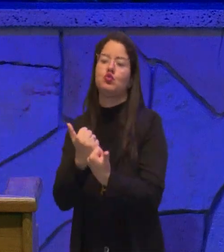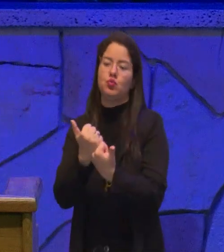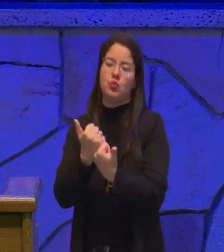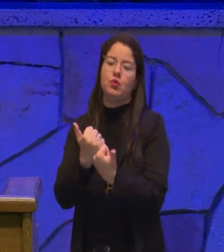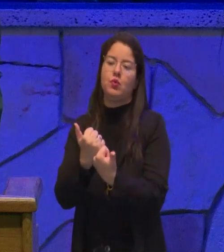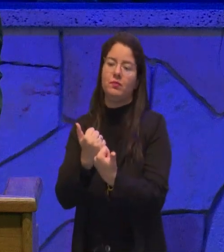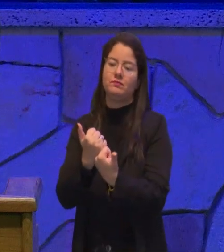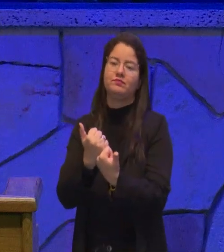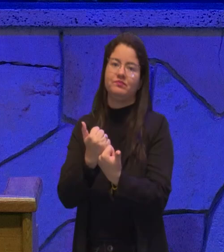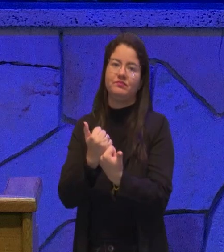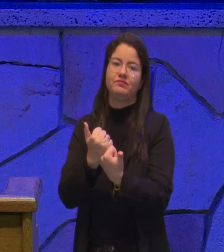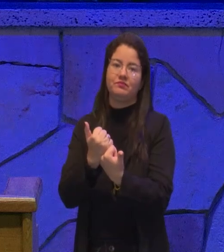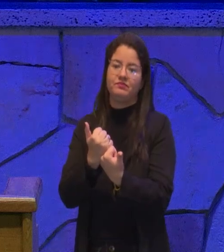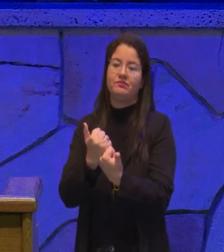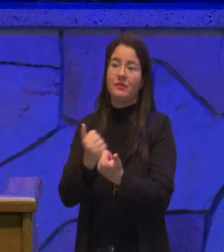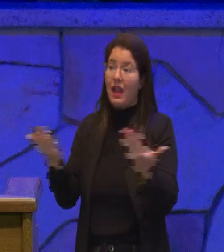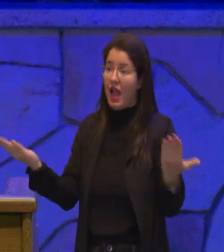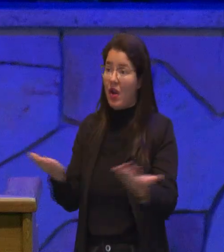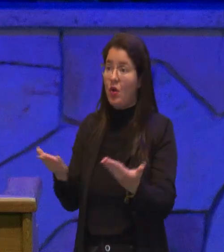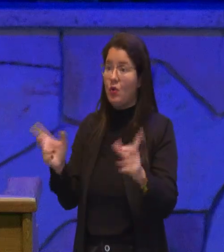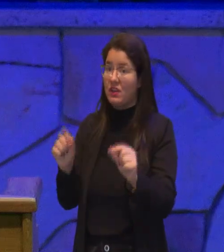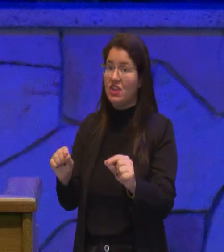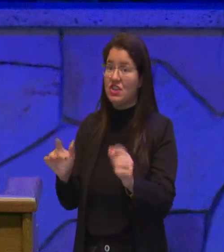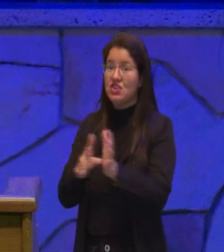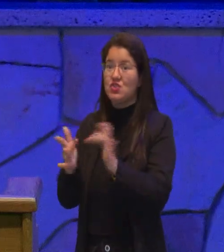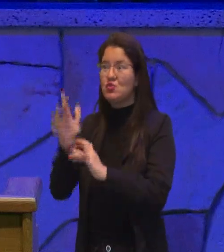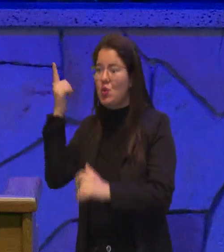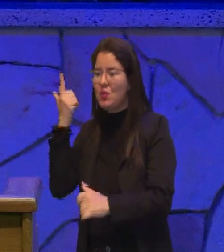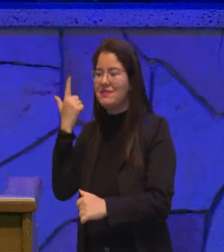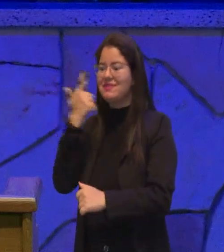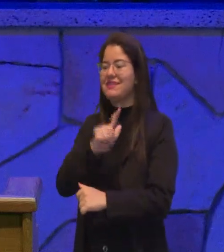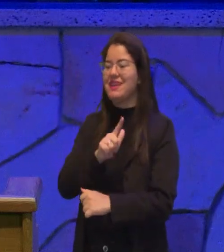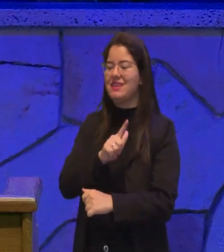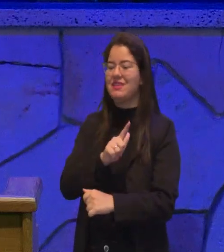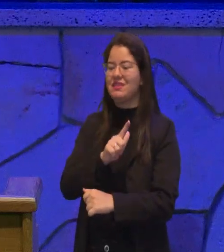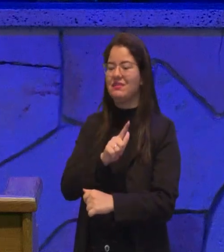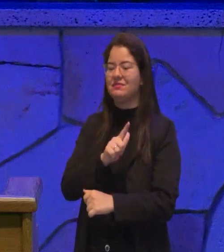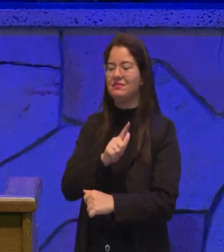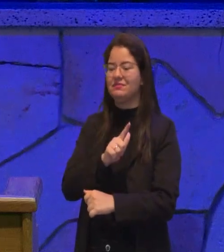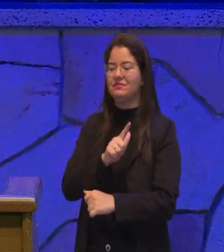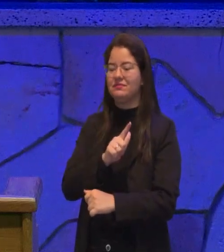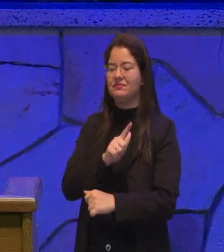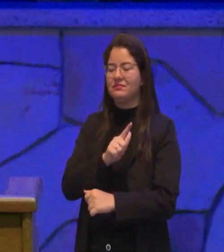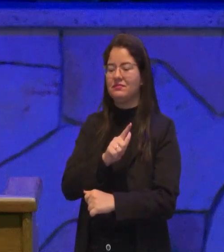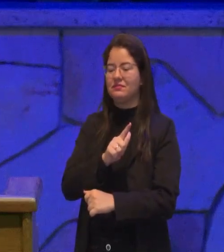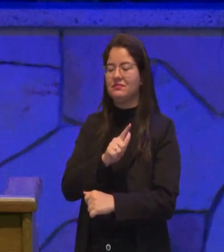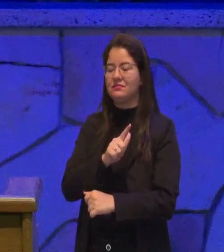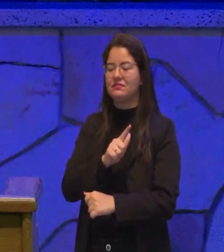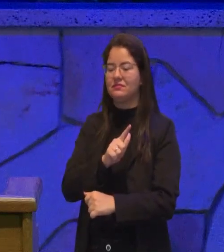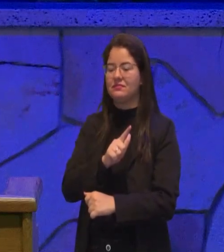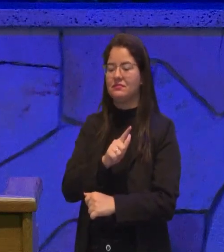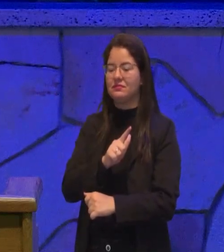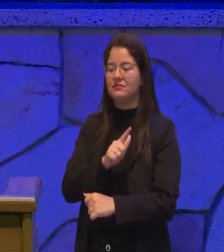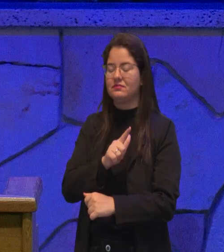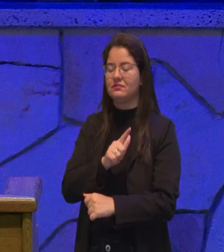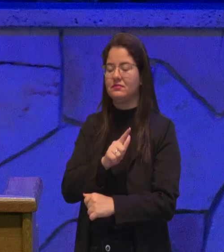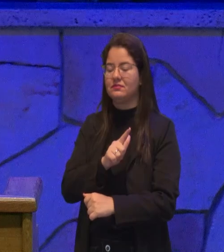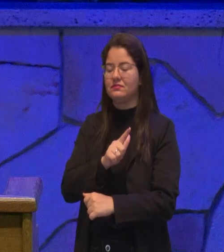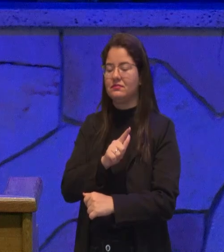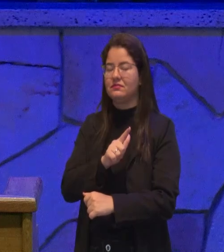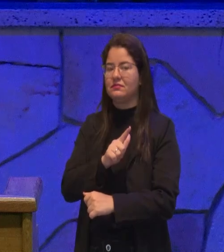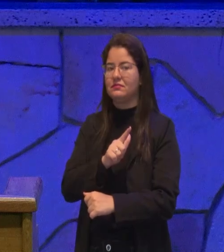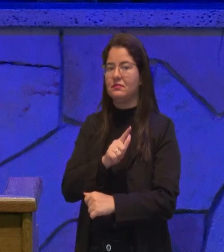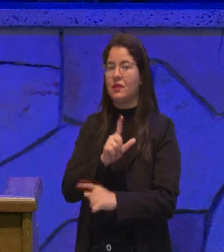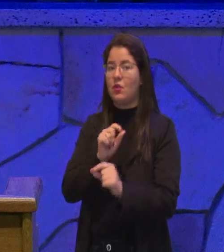ele então toma o nosso lugar, e ele imprime, ele resgata. eu não vou dizer imprime, porque alguns vão entender, e eu também entendo dessa